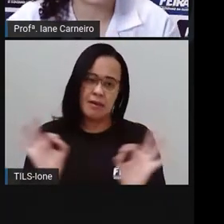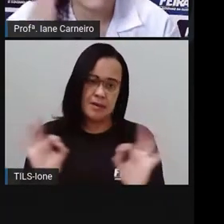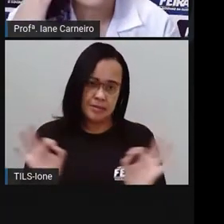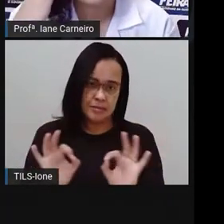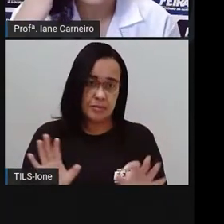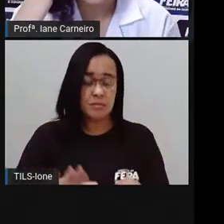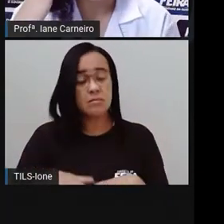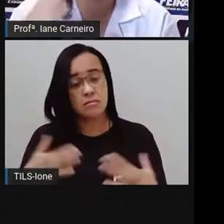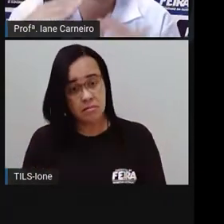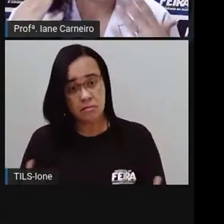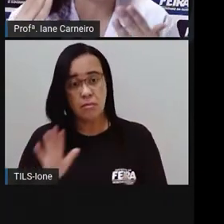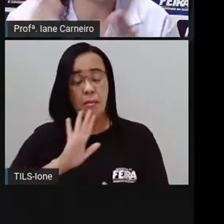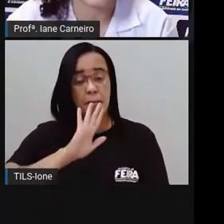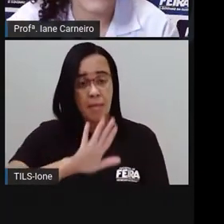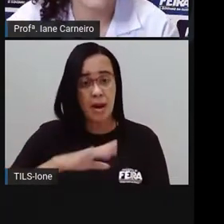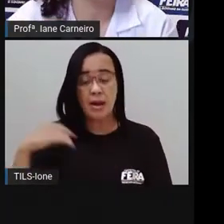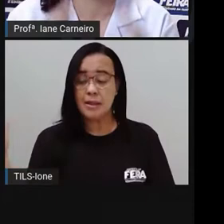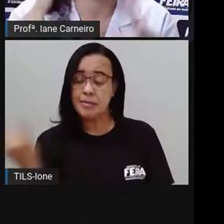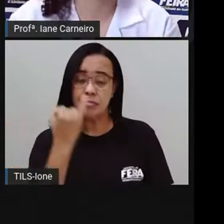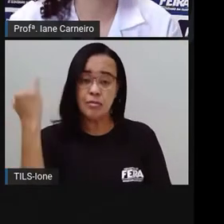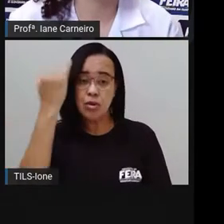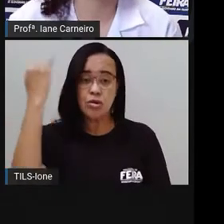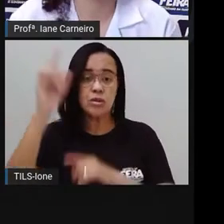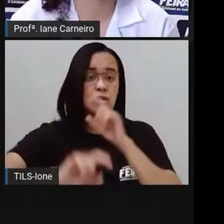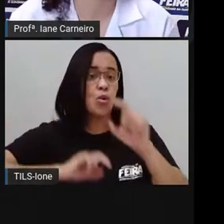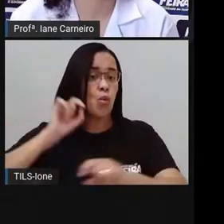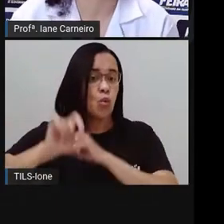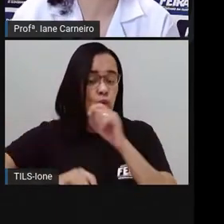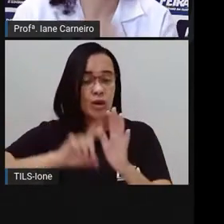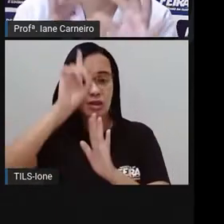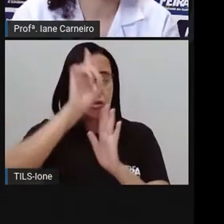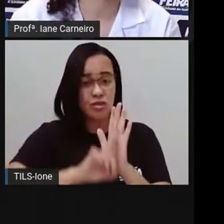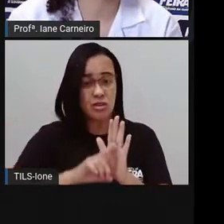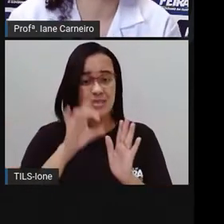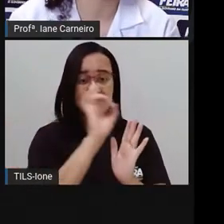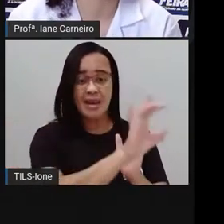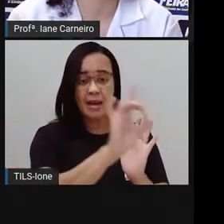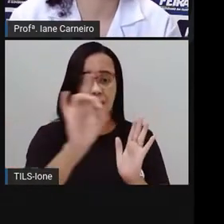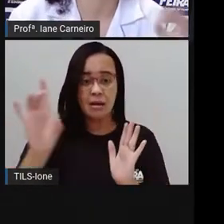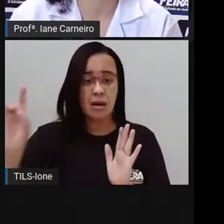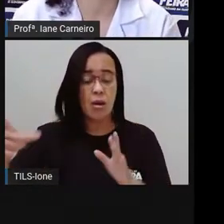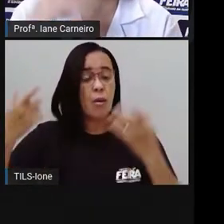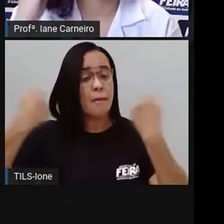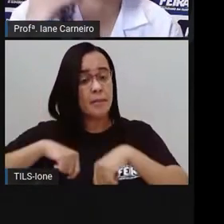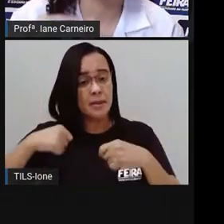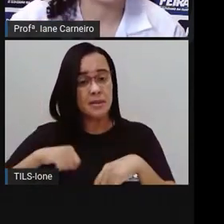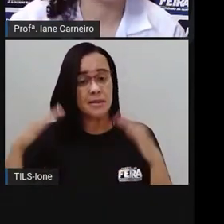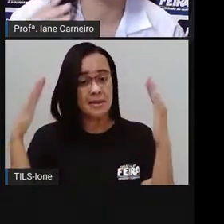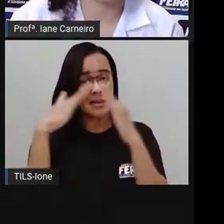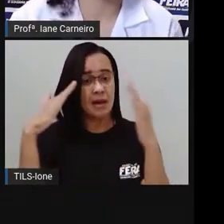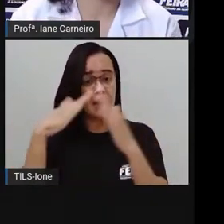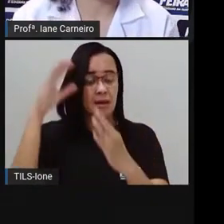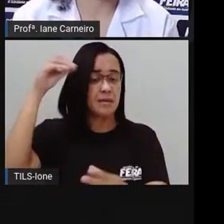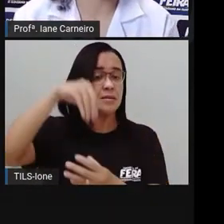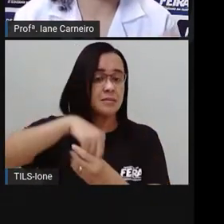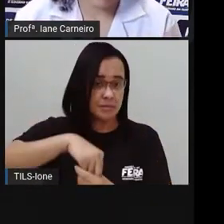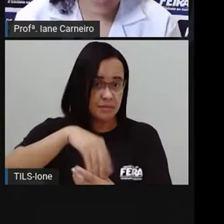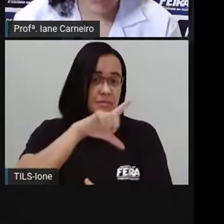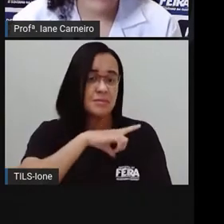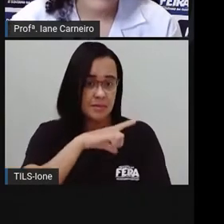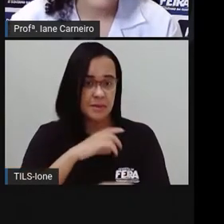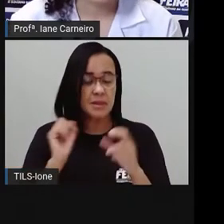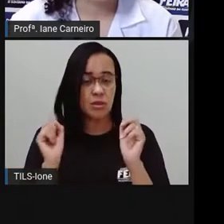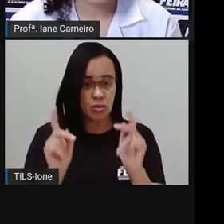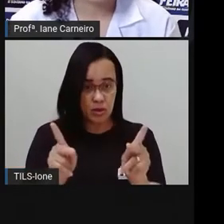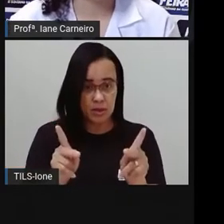vocês lembrarem que ter casa é um direito de todos nós. Todos nós precisamos ter um direito a uma casa, tá